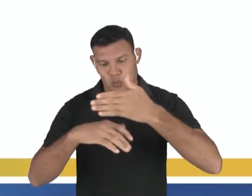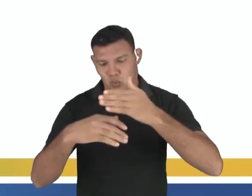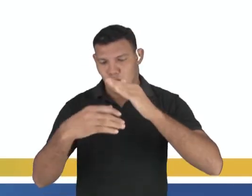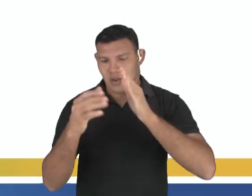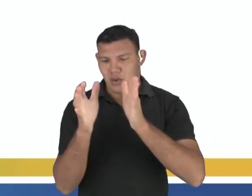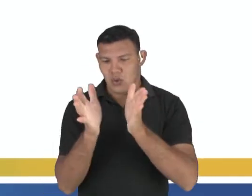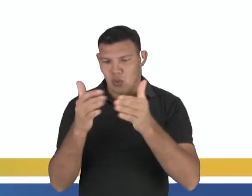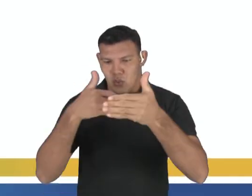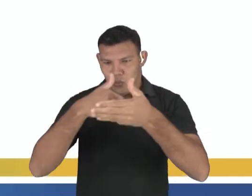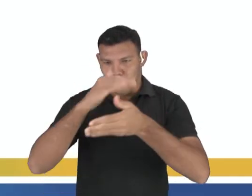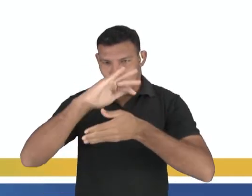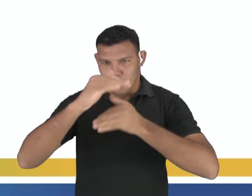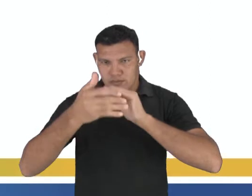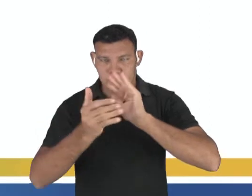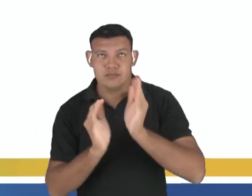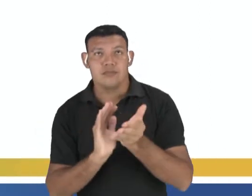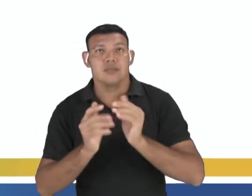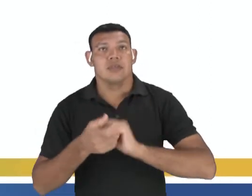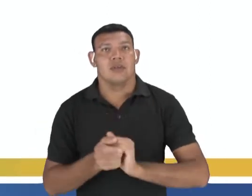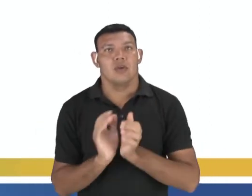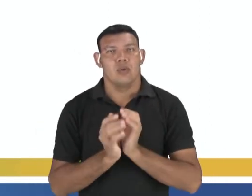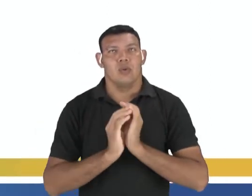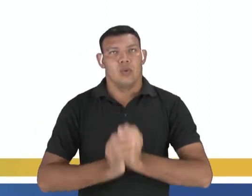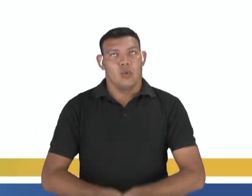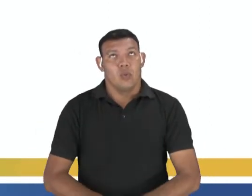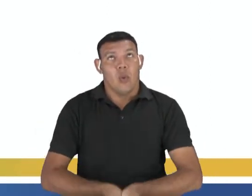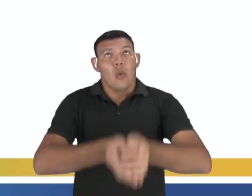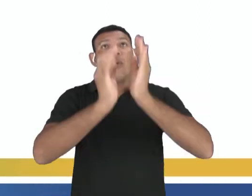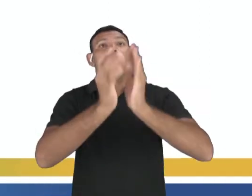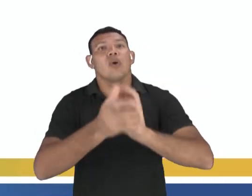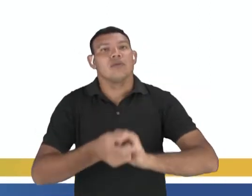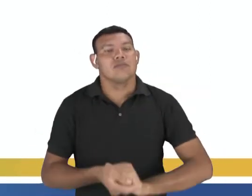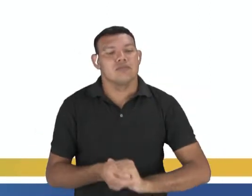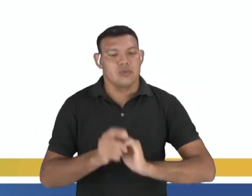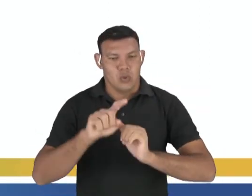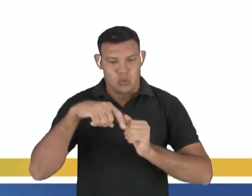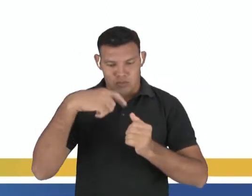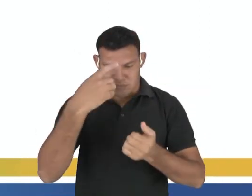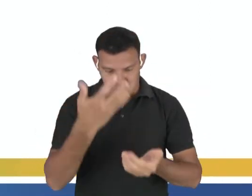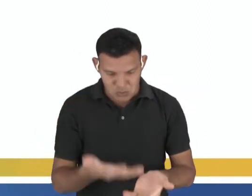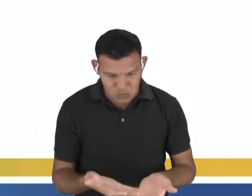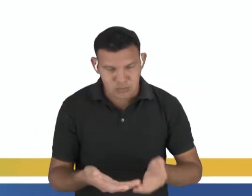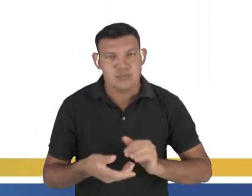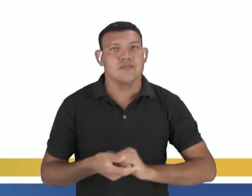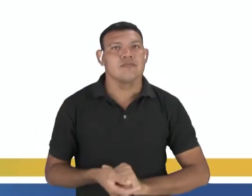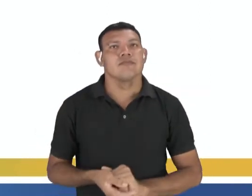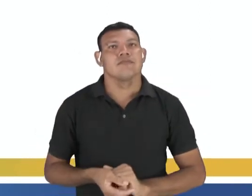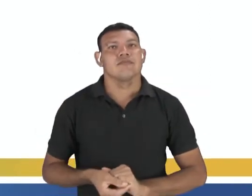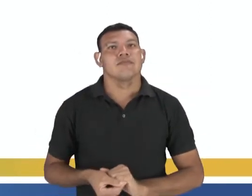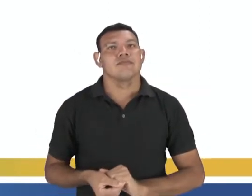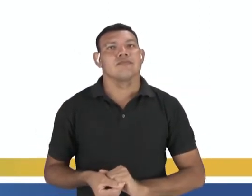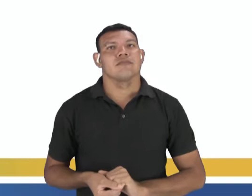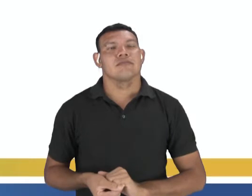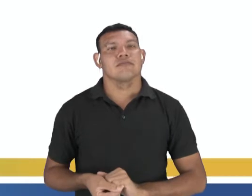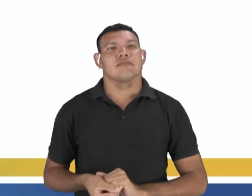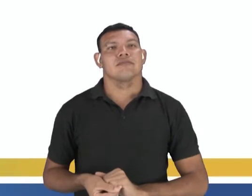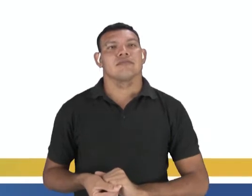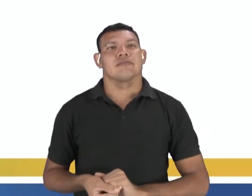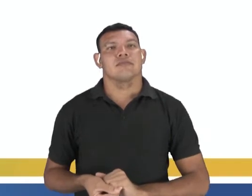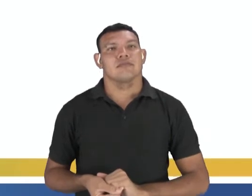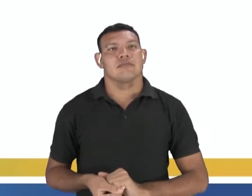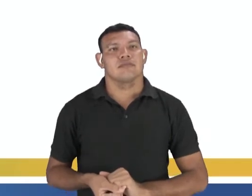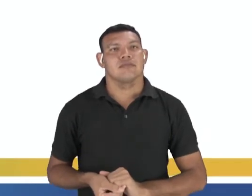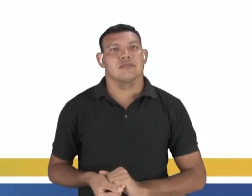1 a 20. Ao se lançar esse dado para cima, observa-se a numeração da face que fica exposta superiormente após o